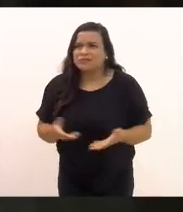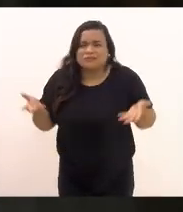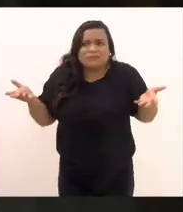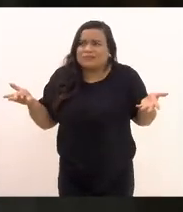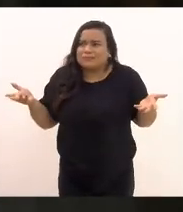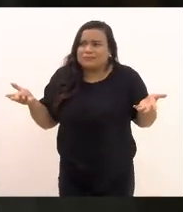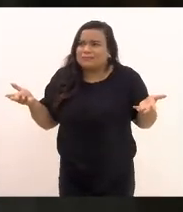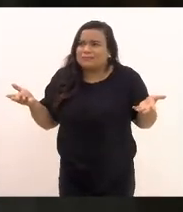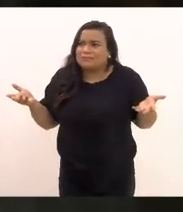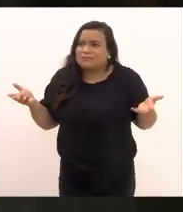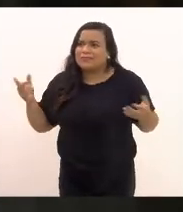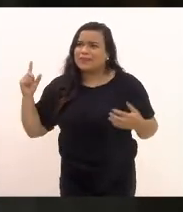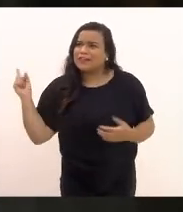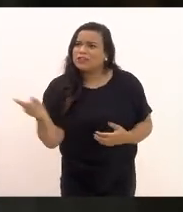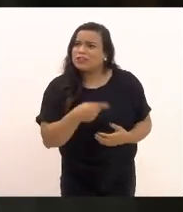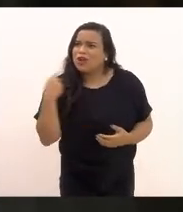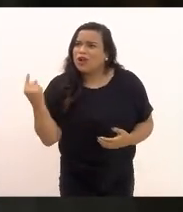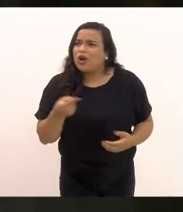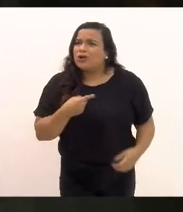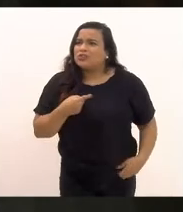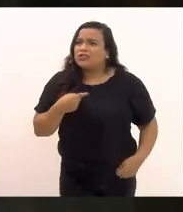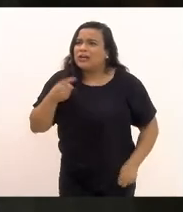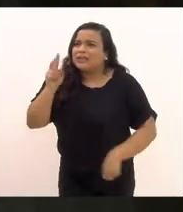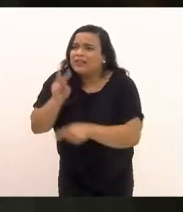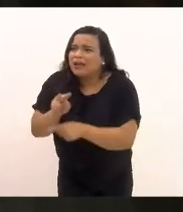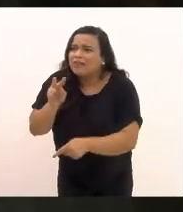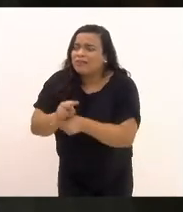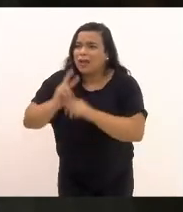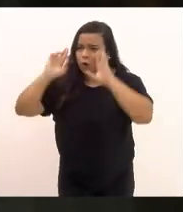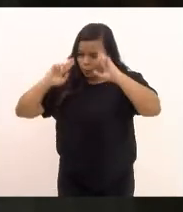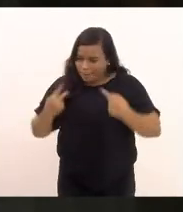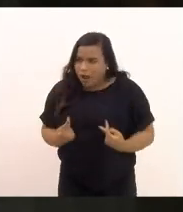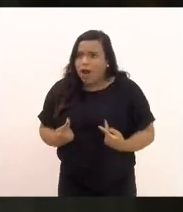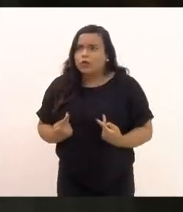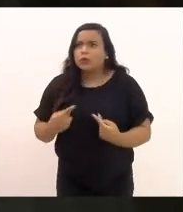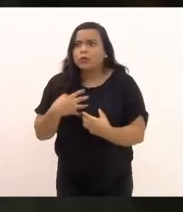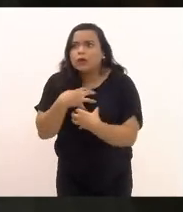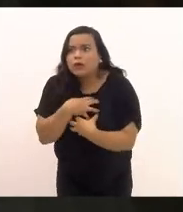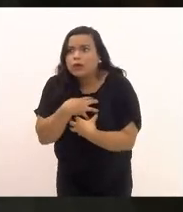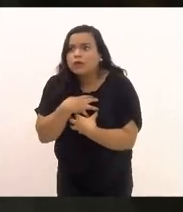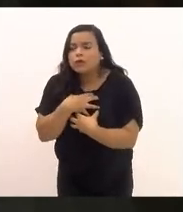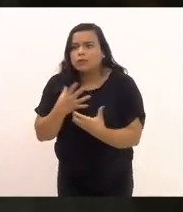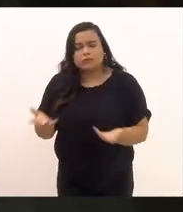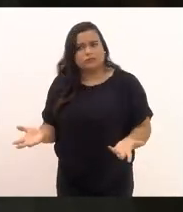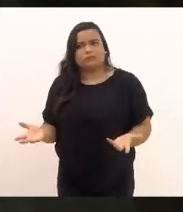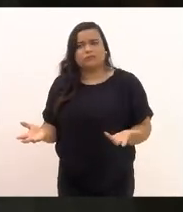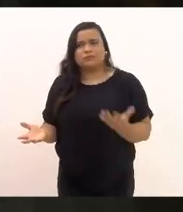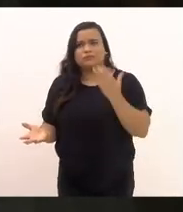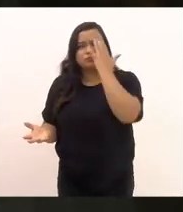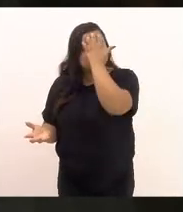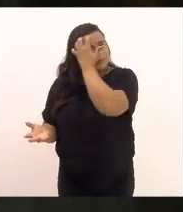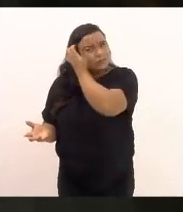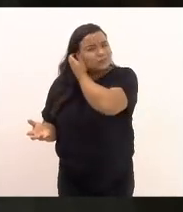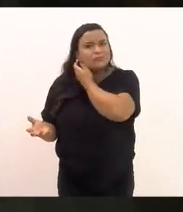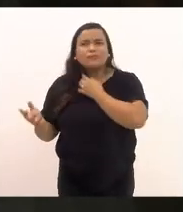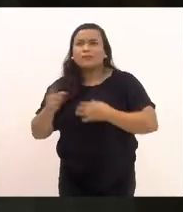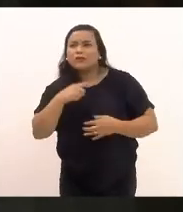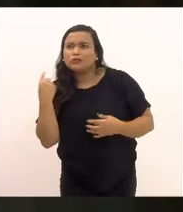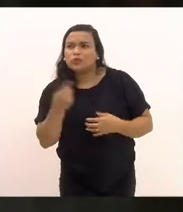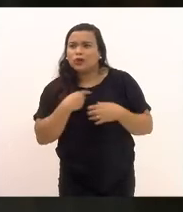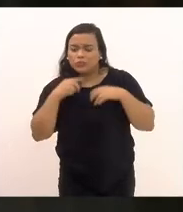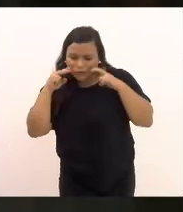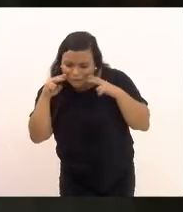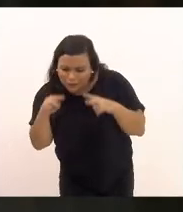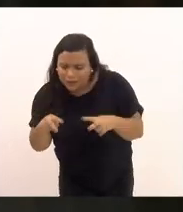Nós não defendemos o humanismo? Nós não consideramos que o valor